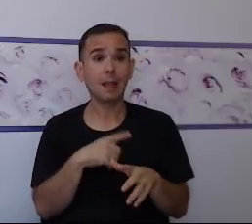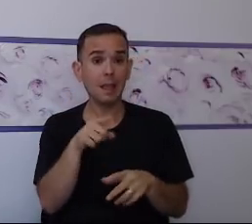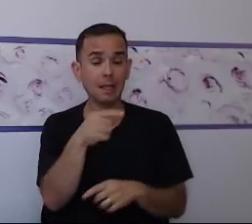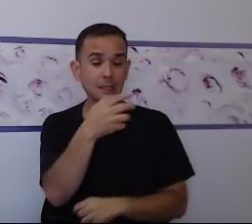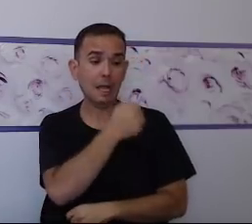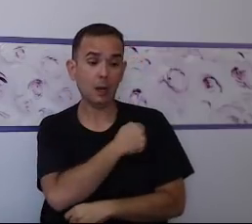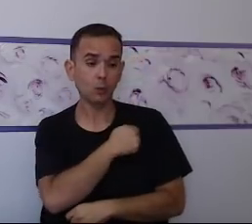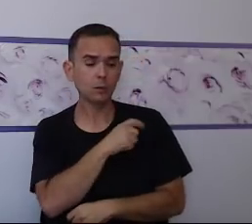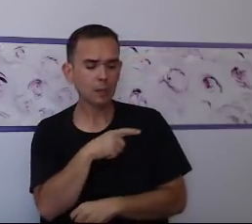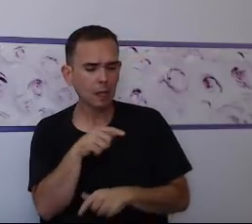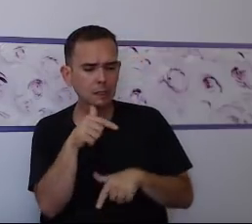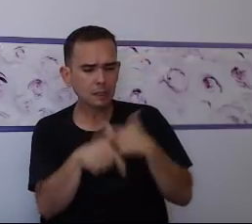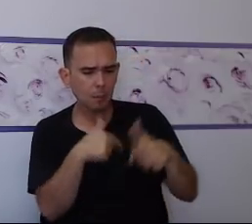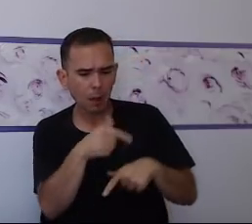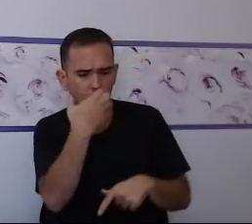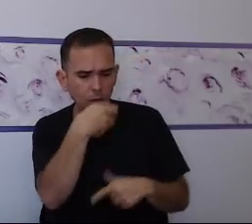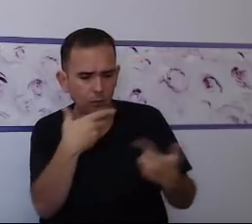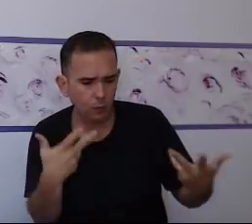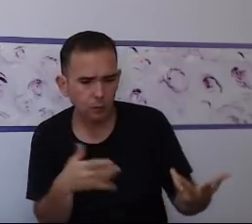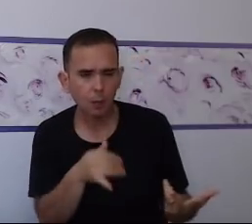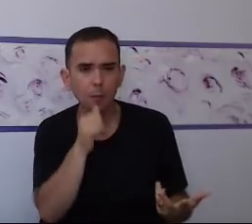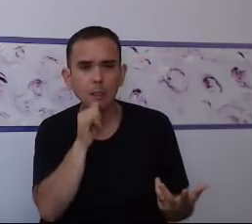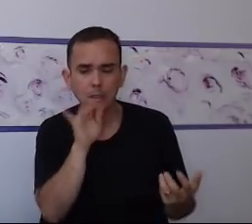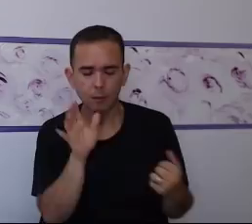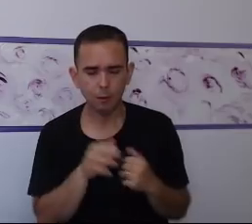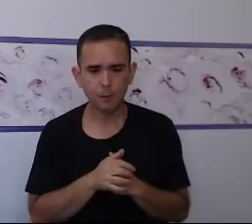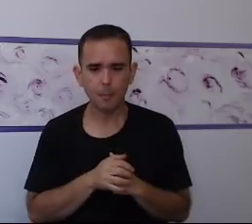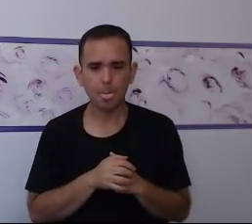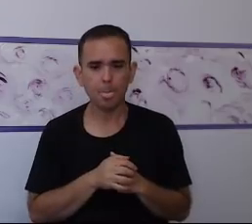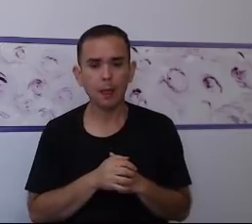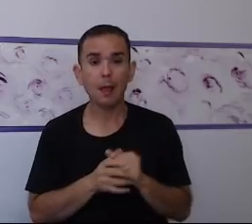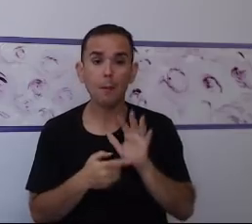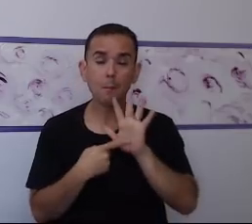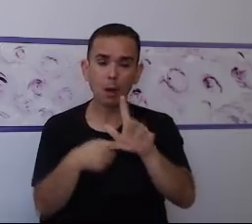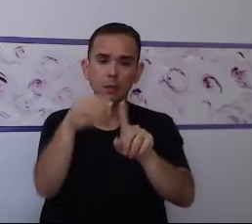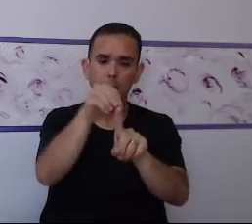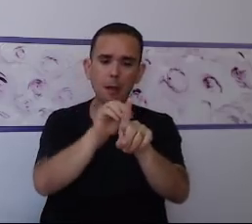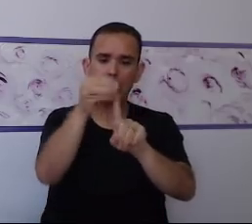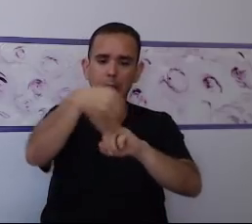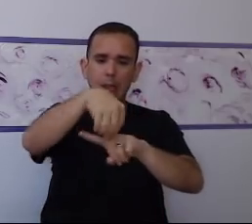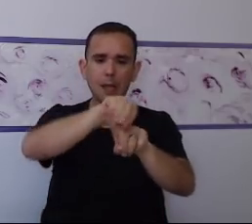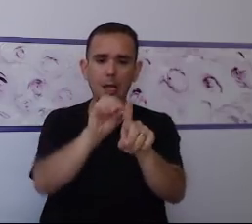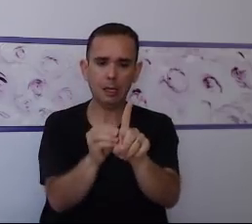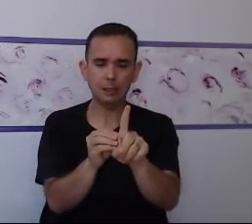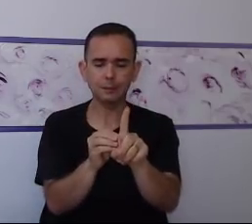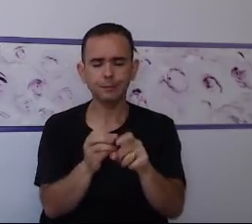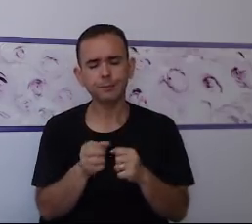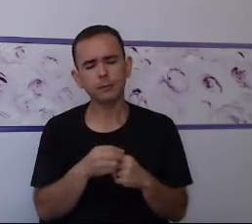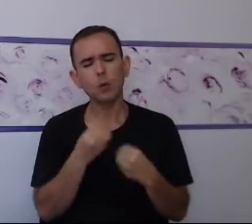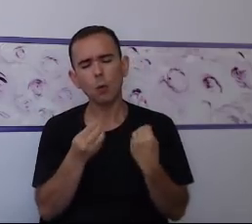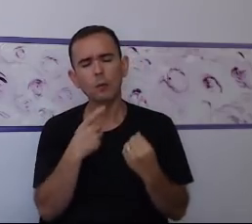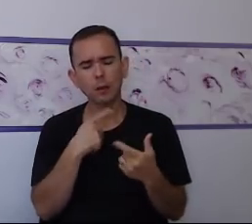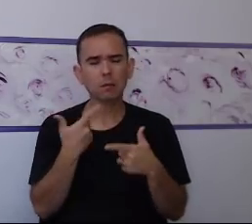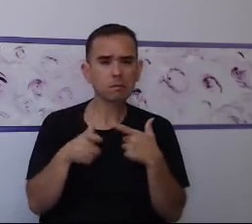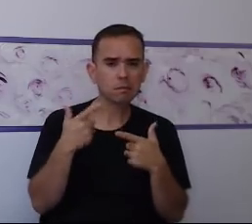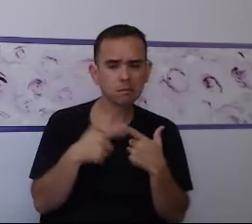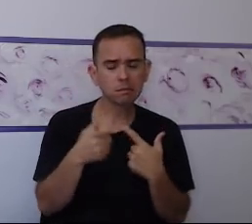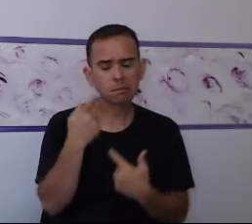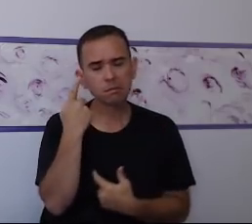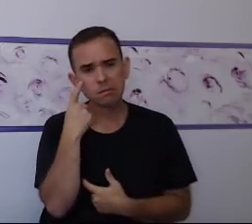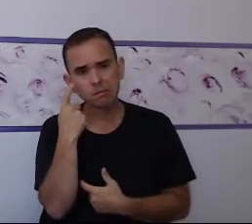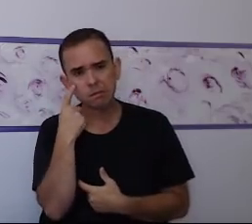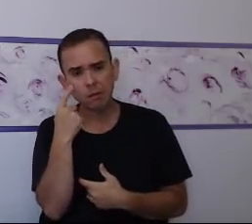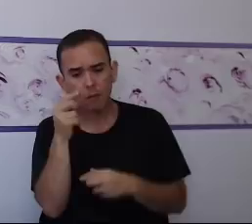aluno, vamos trabalhar a fruta, vamos dar um exemplo. A gente está mostrando a banana para ele. Como ele tem um distúrbio